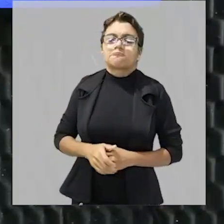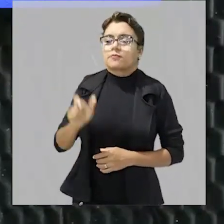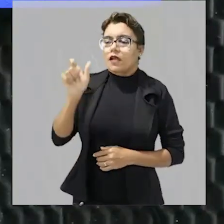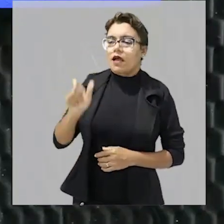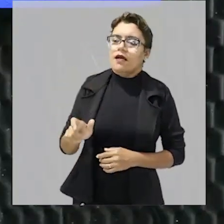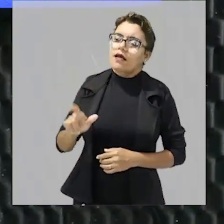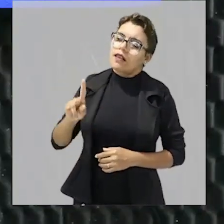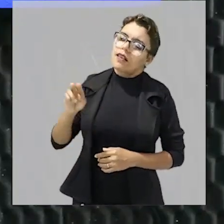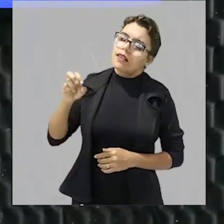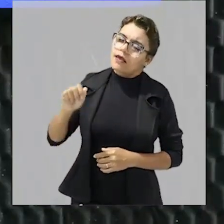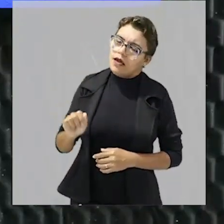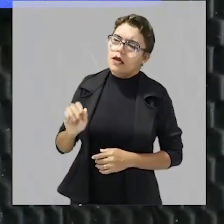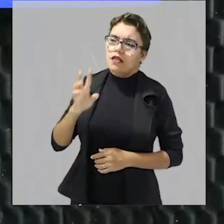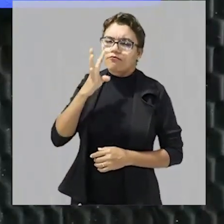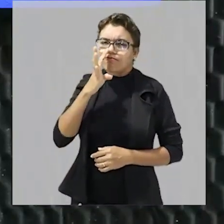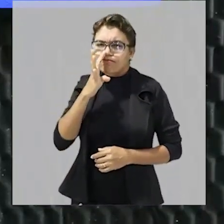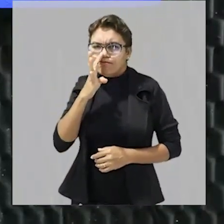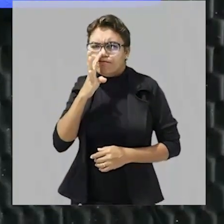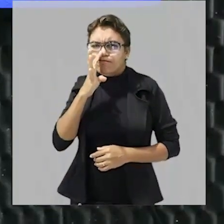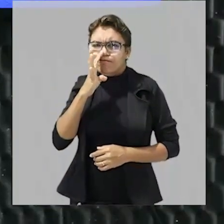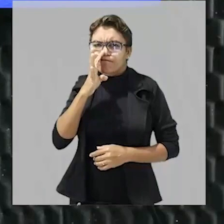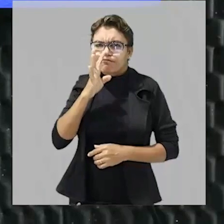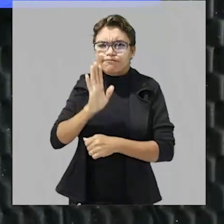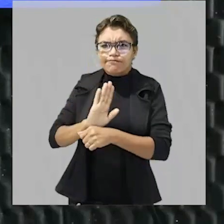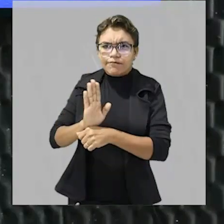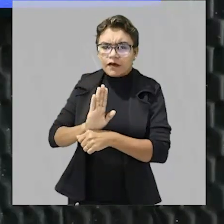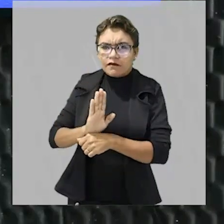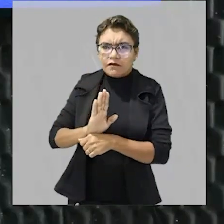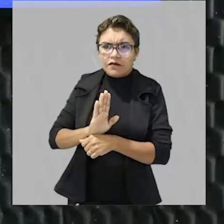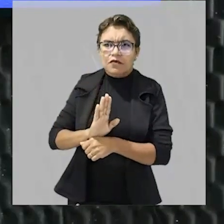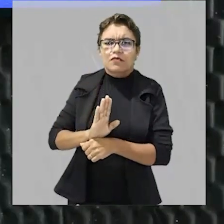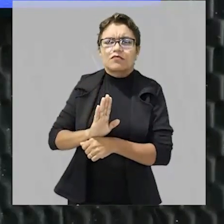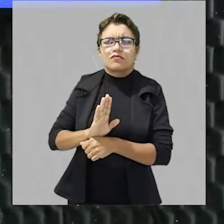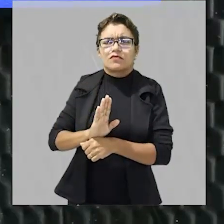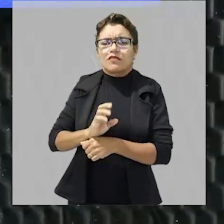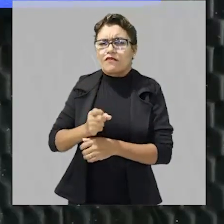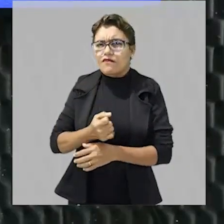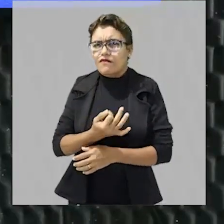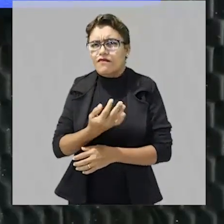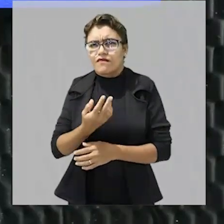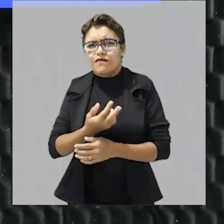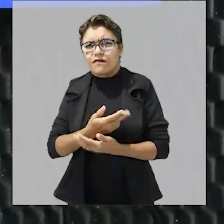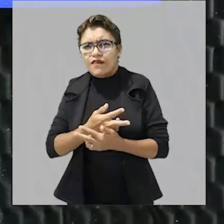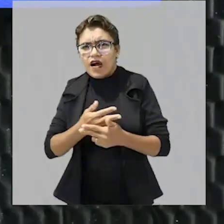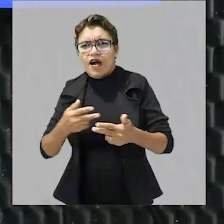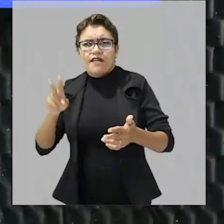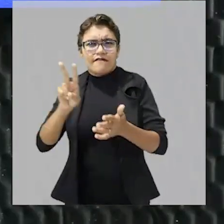Vamos ver os exemplos de diálogos. Primeiro diálogo. A Vera se veste